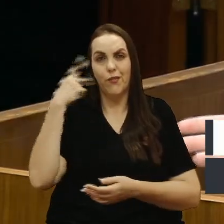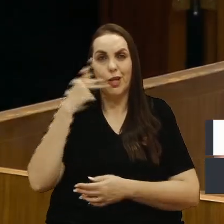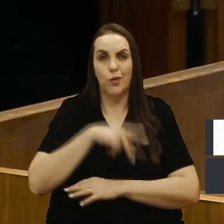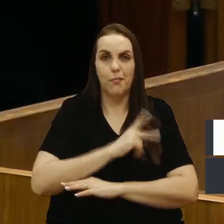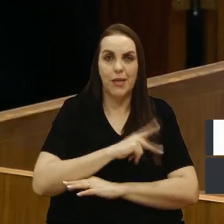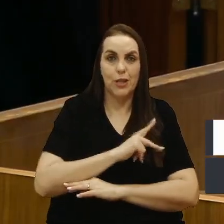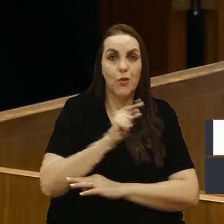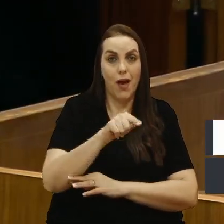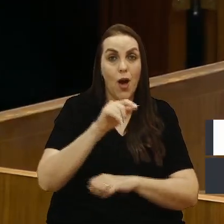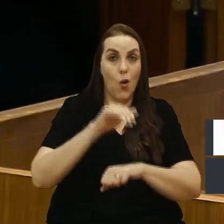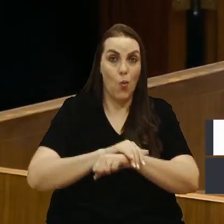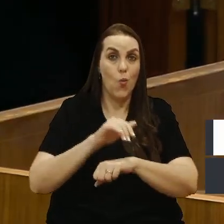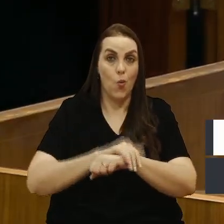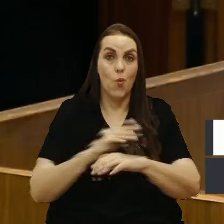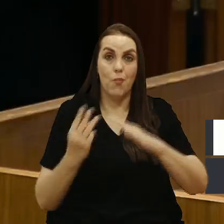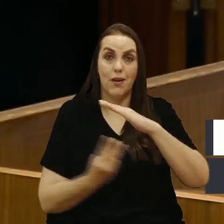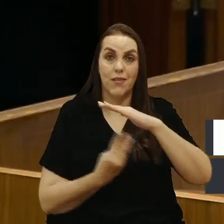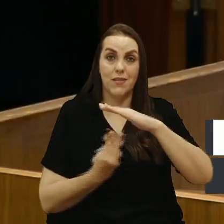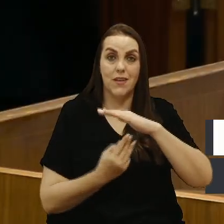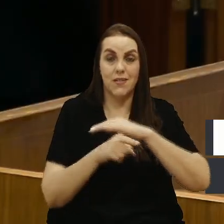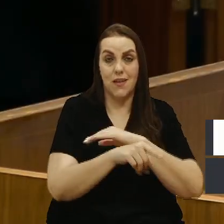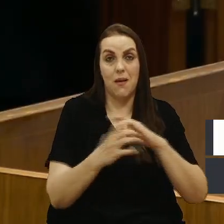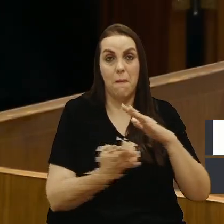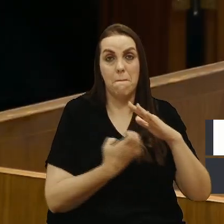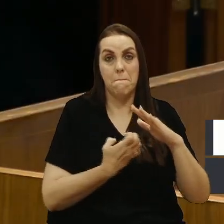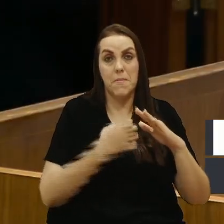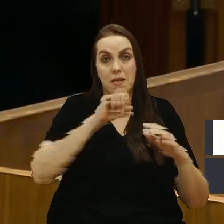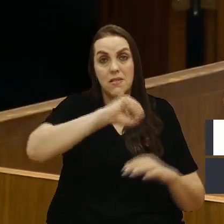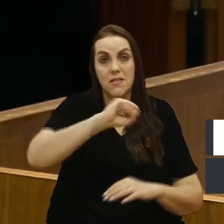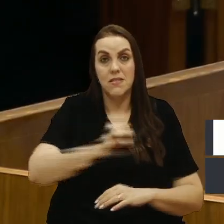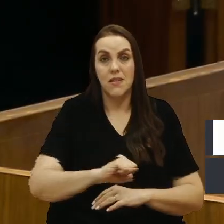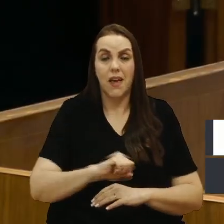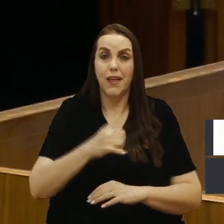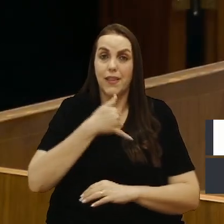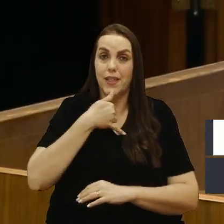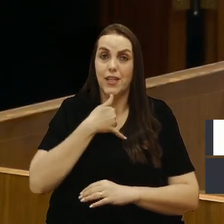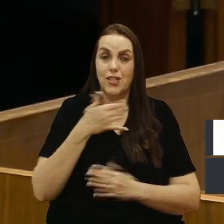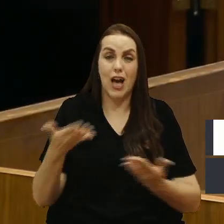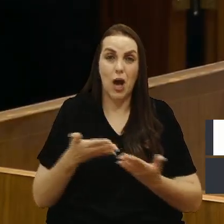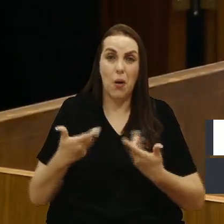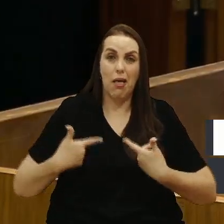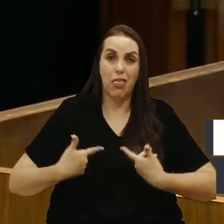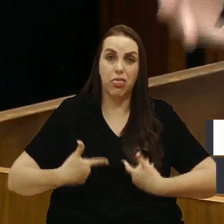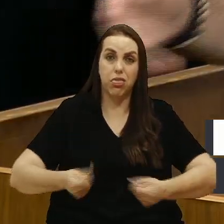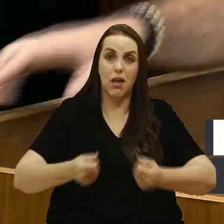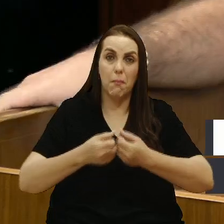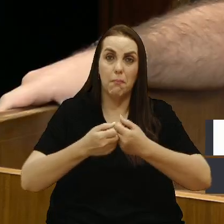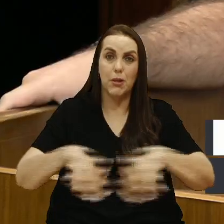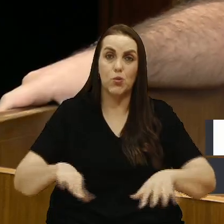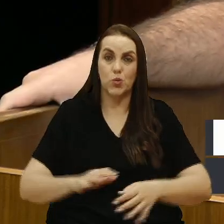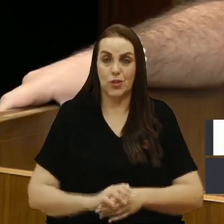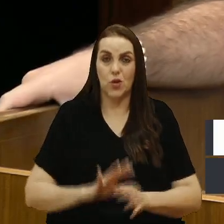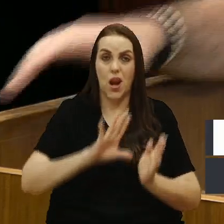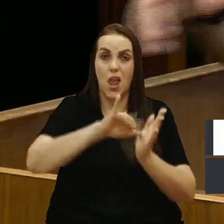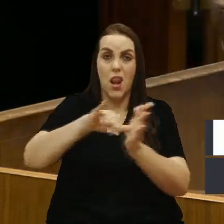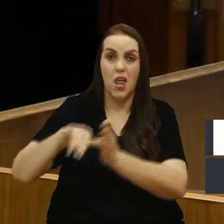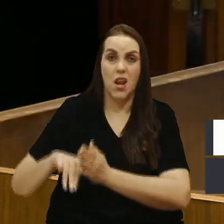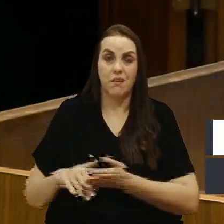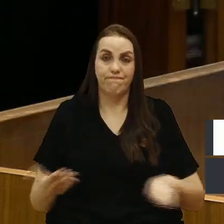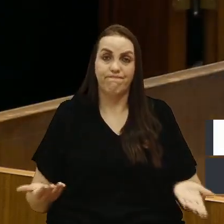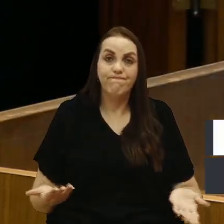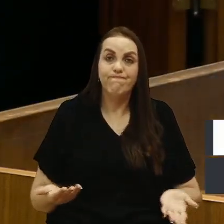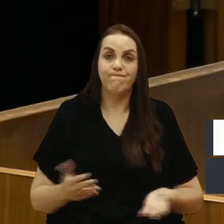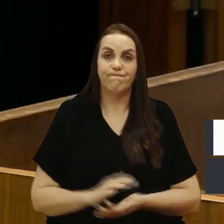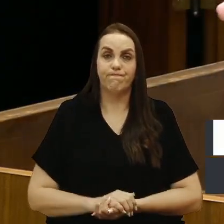das empresas terceirizadas, mas é triste a gente ver, porque olha o custo que vai ter essas aberturas aí aí, né? Foram furtadas e tal. Mas assim, ó,